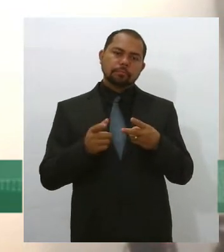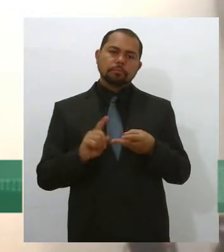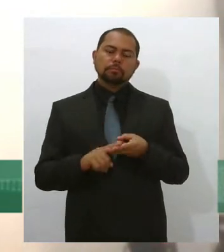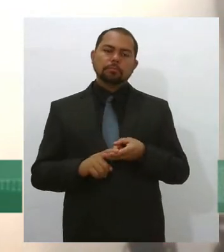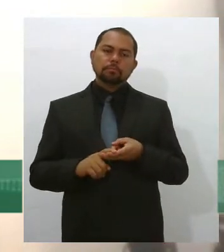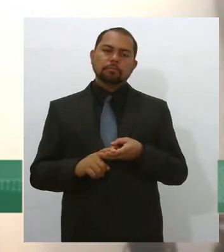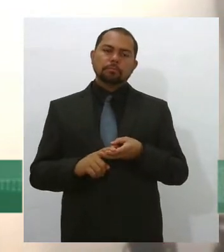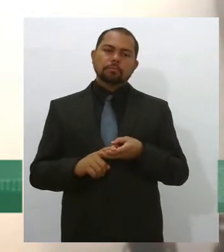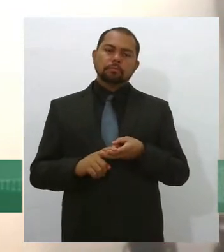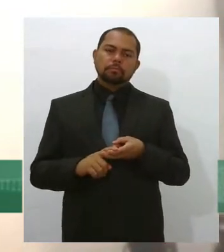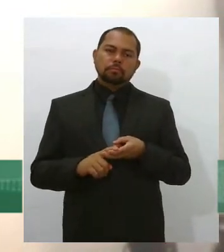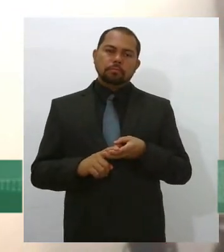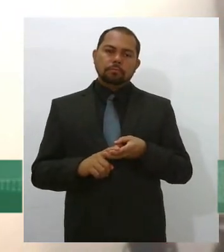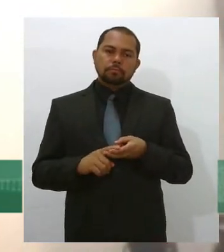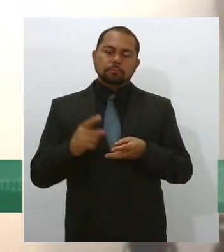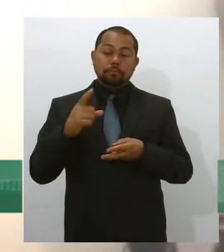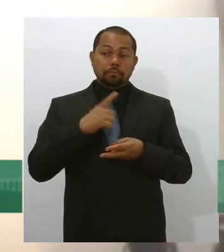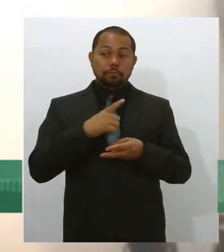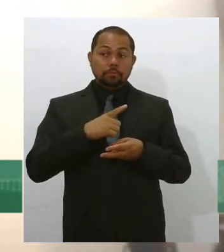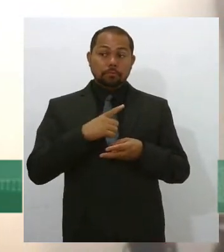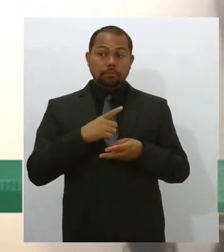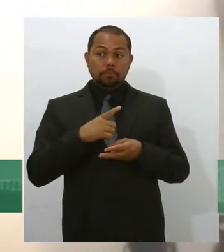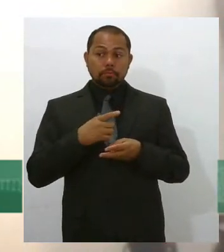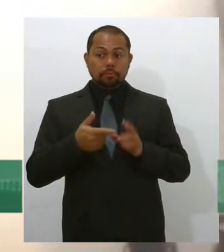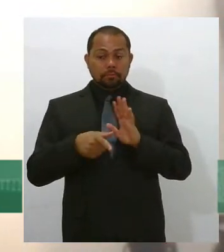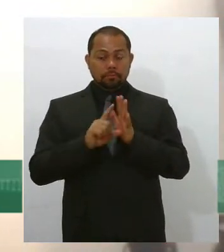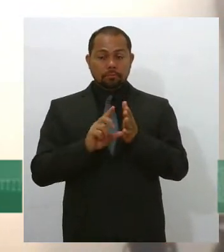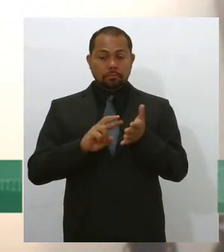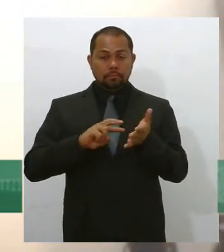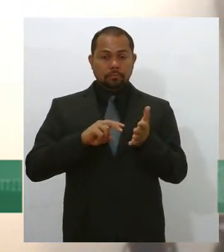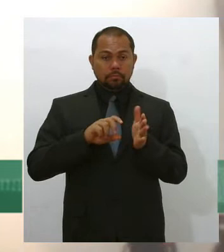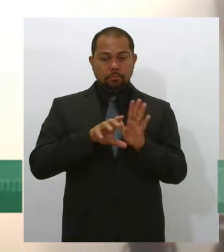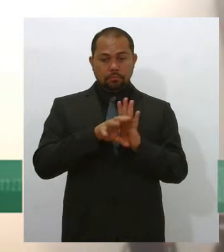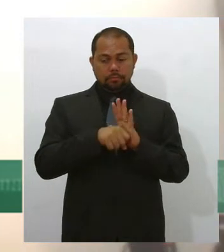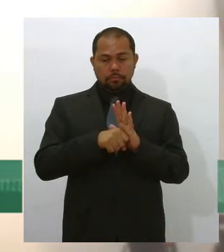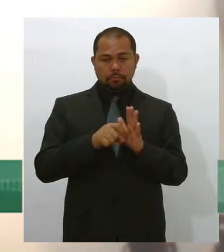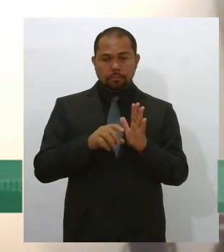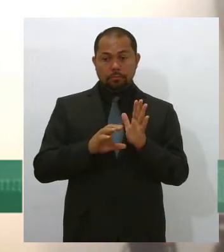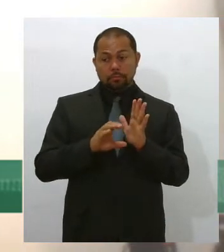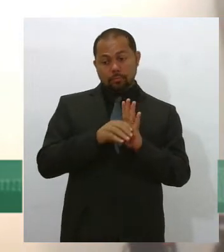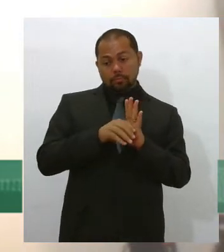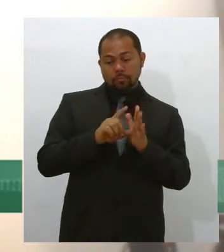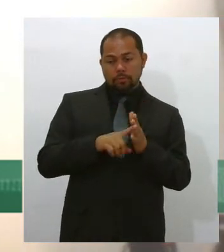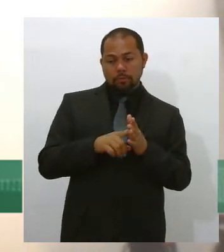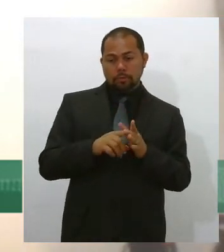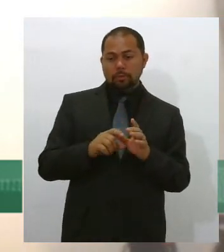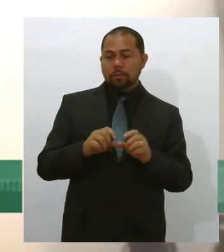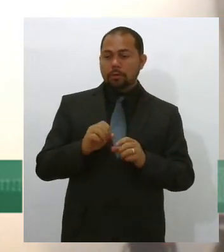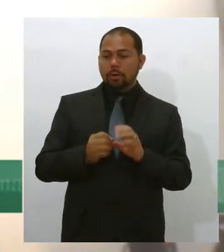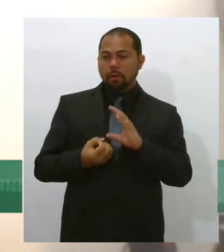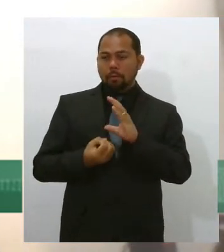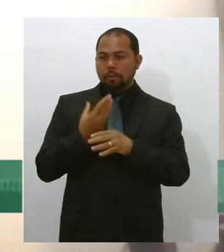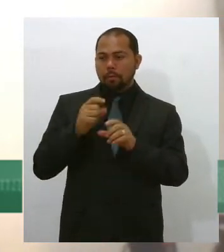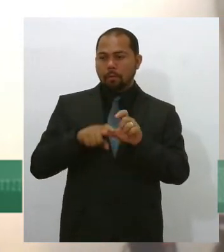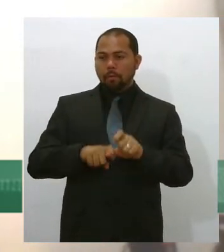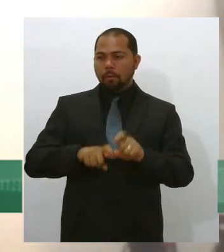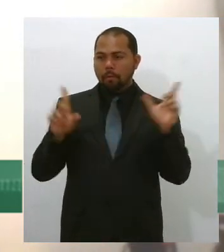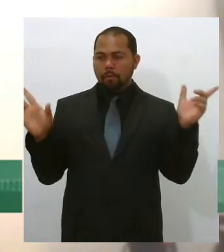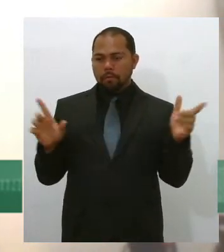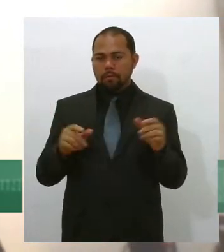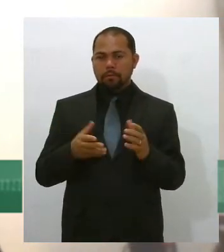existe uma definição do que era produção independente não é então é ali